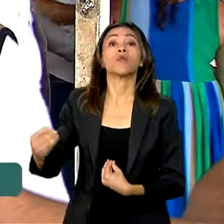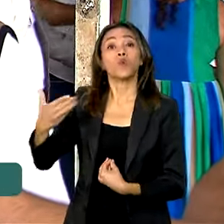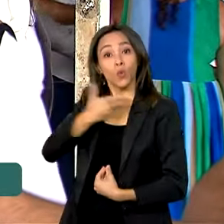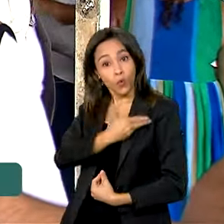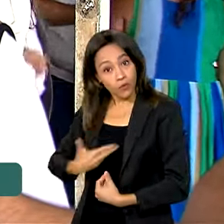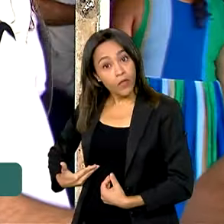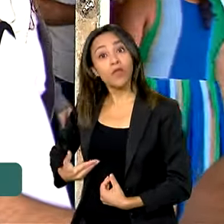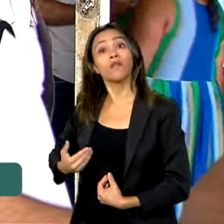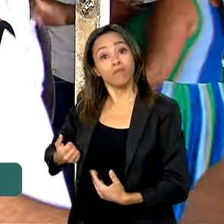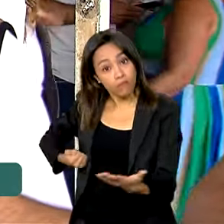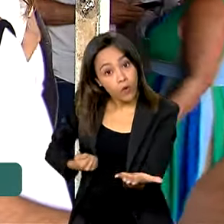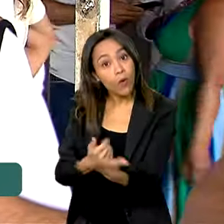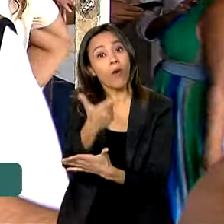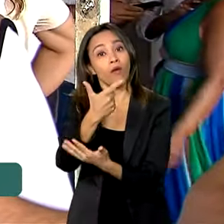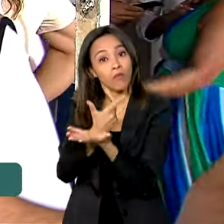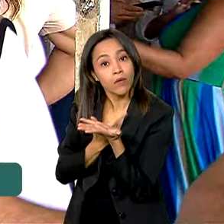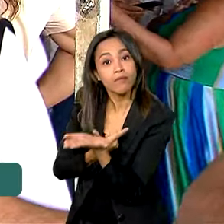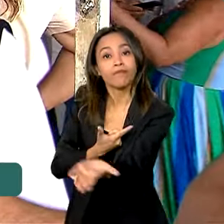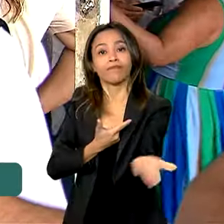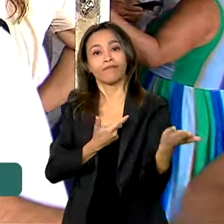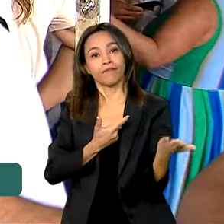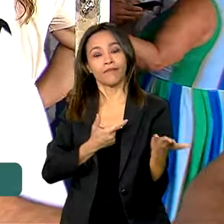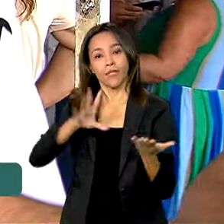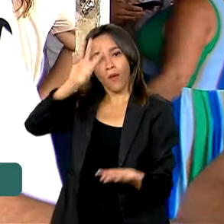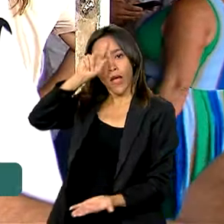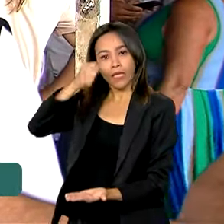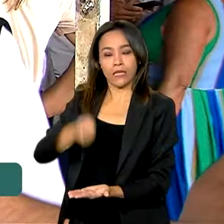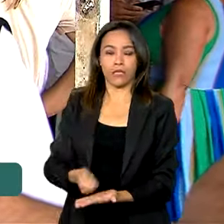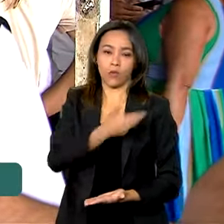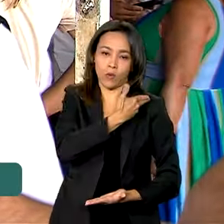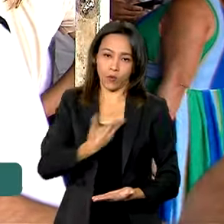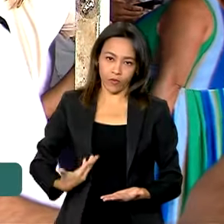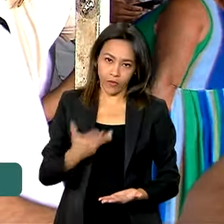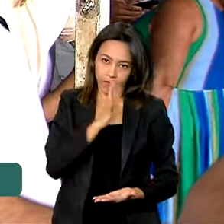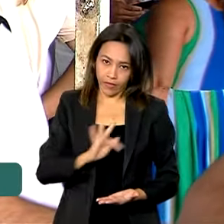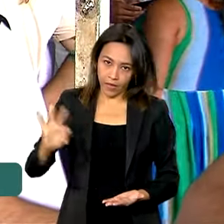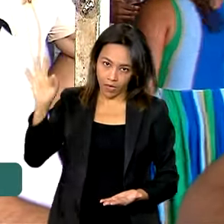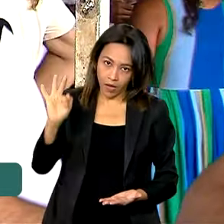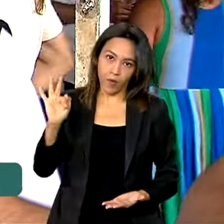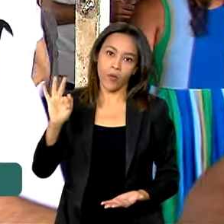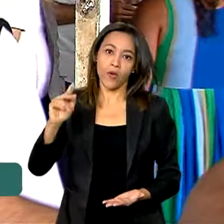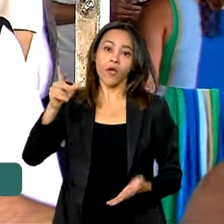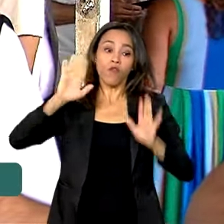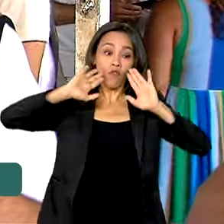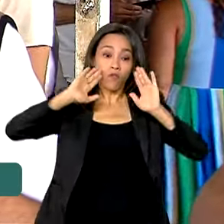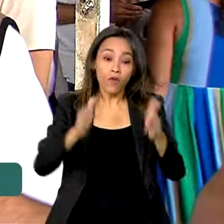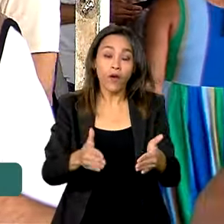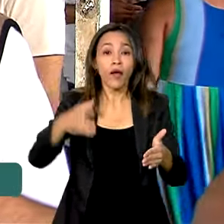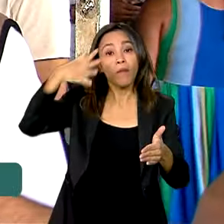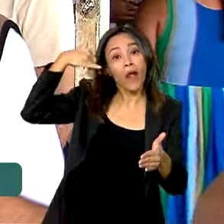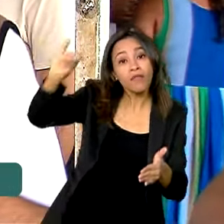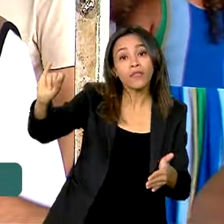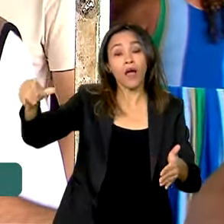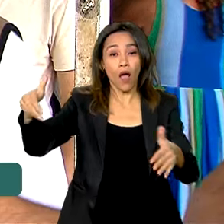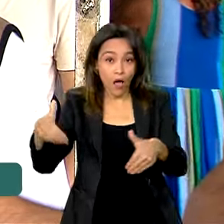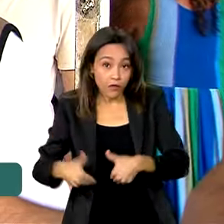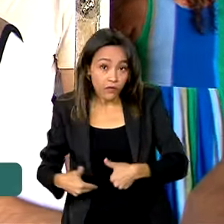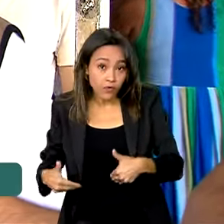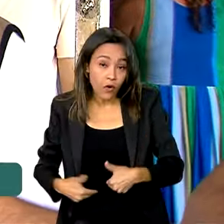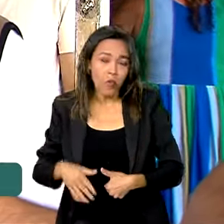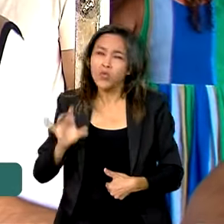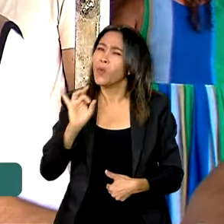preço justo. A decisão do presidente Lula, do governo federal, de ter como prioridade combater a fome, não é